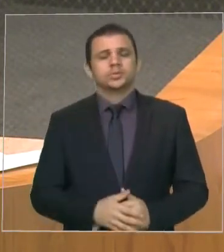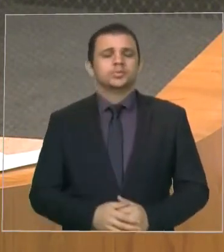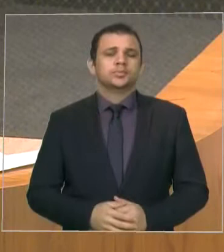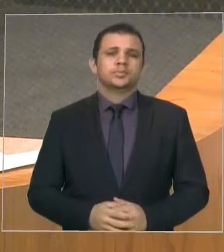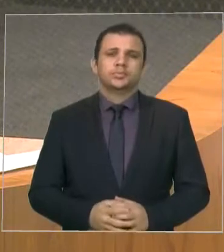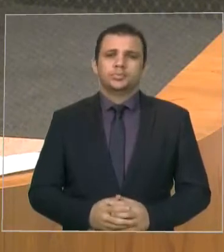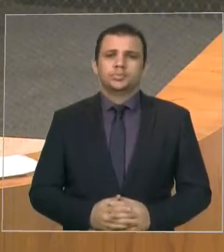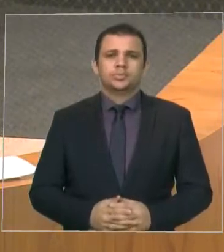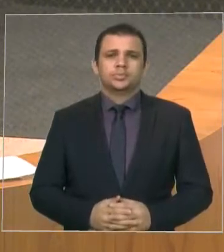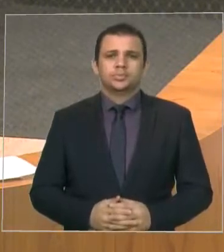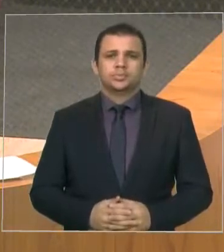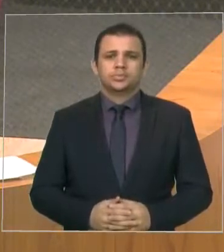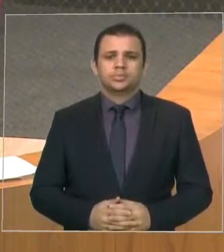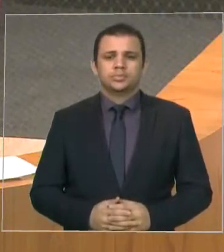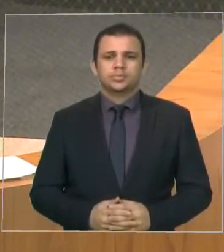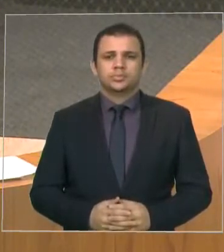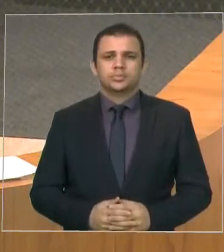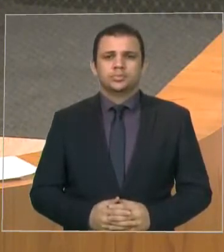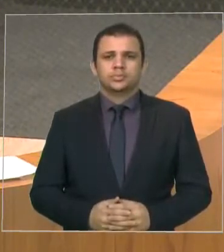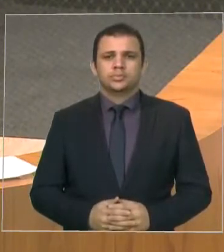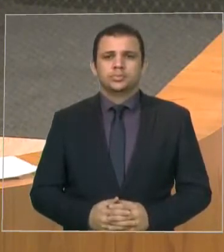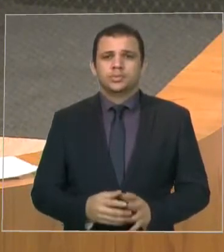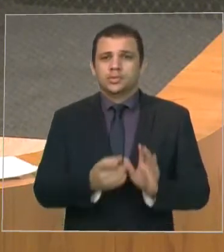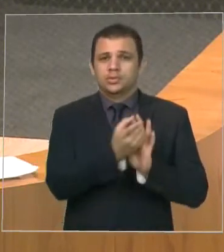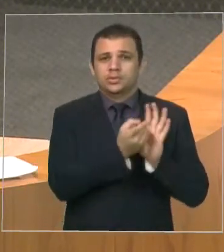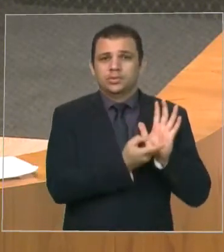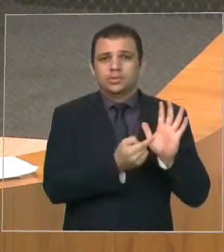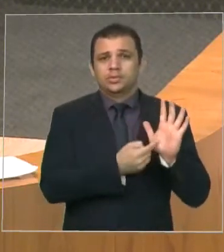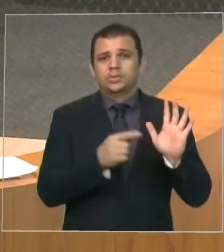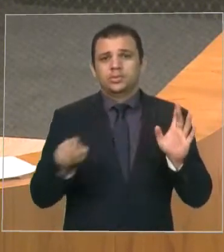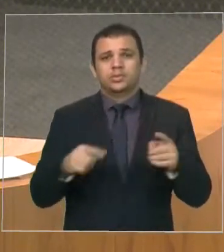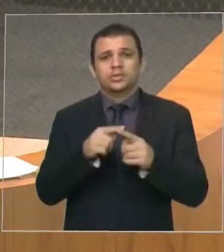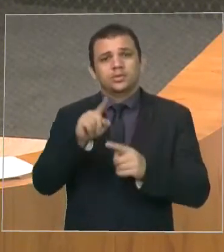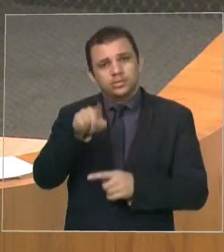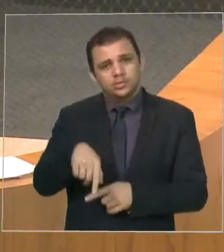A medida, deputado Rogério, é tão eleitoreira,